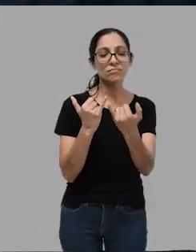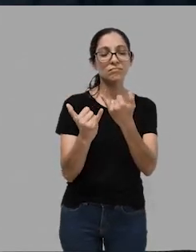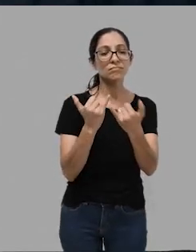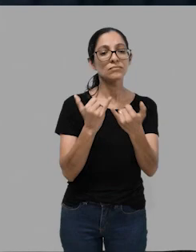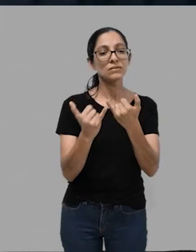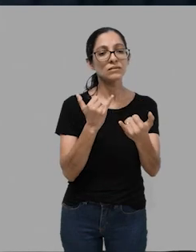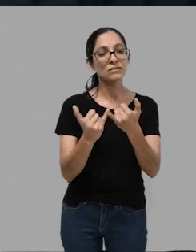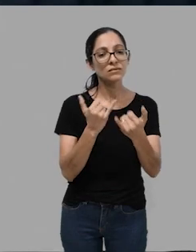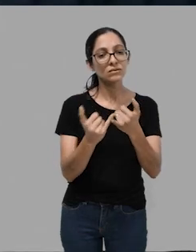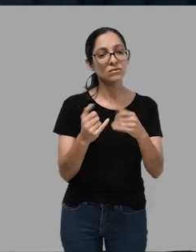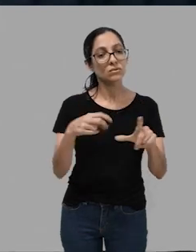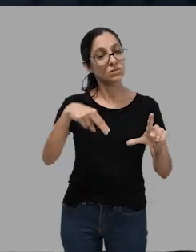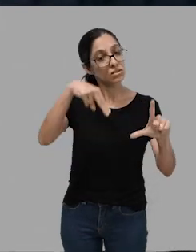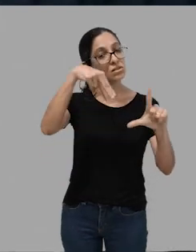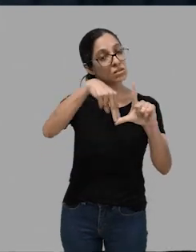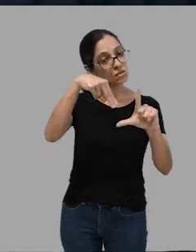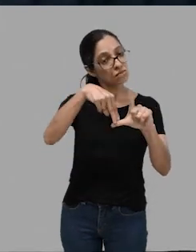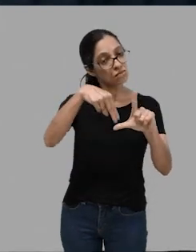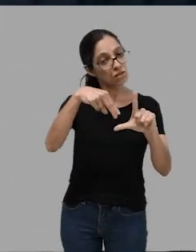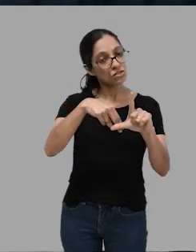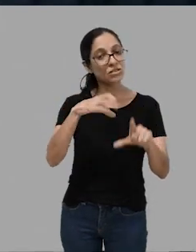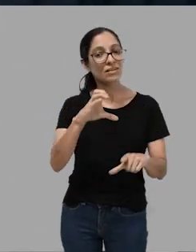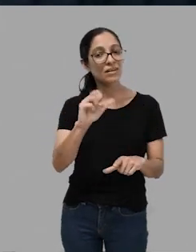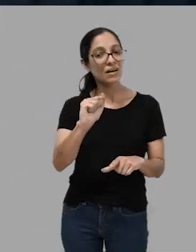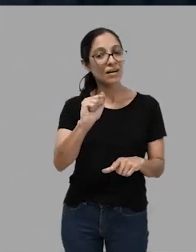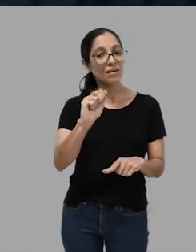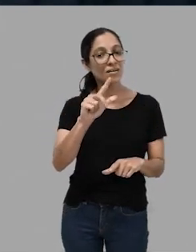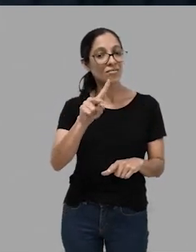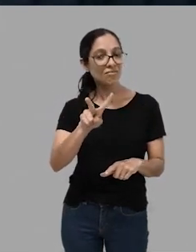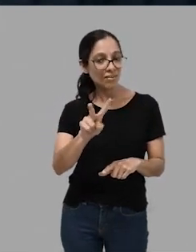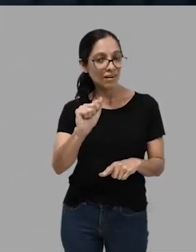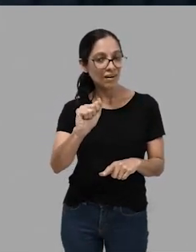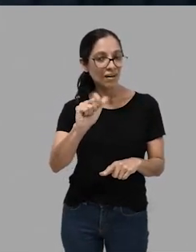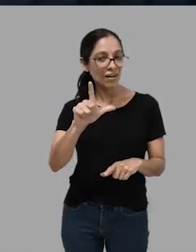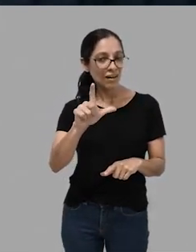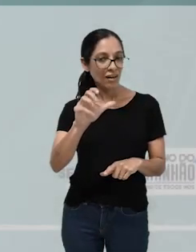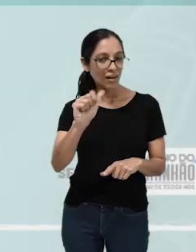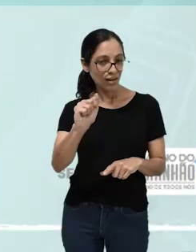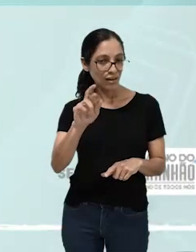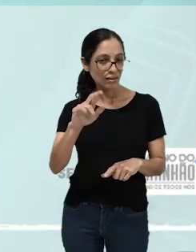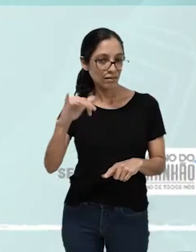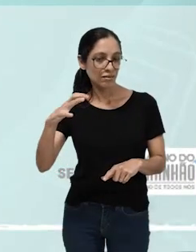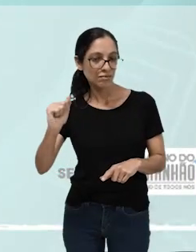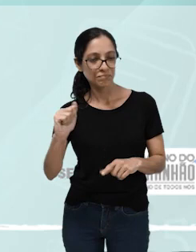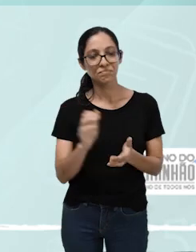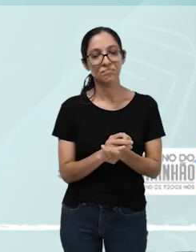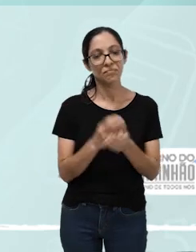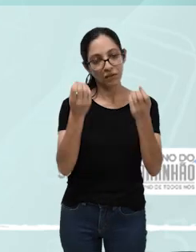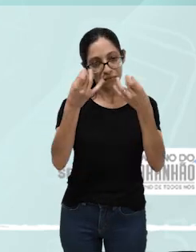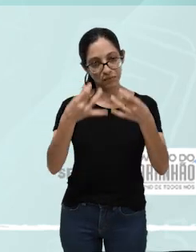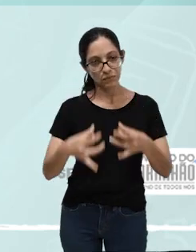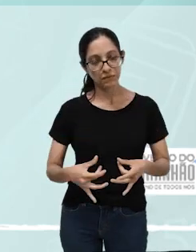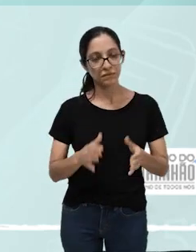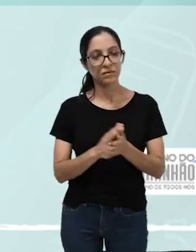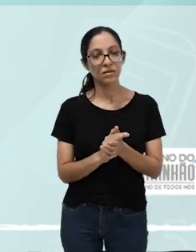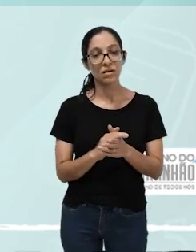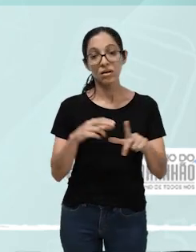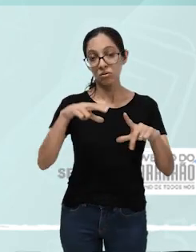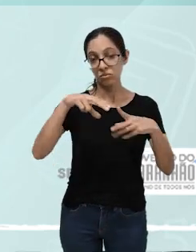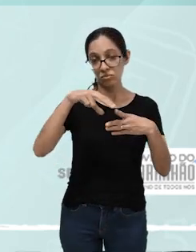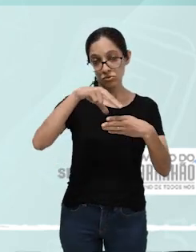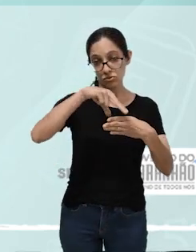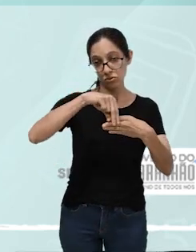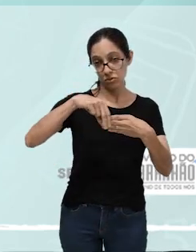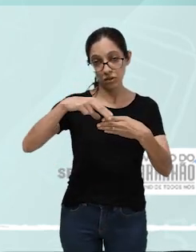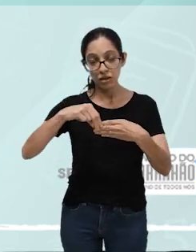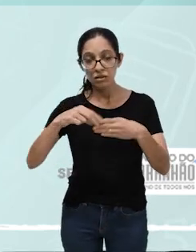com as novelas de Cavalaria Então vamos ver mais ou menos o que que é o Cordel Olha só alguns cordéis apresentam